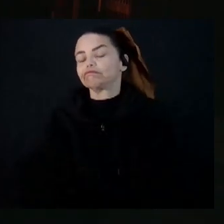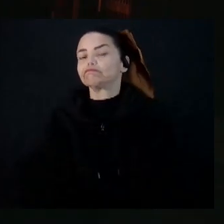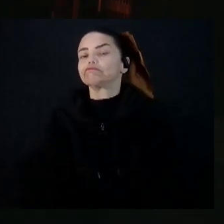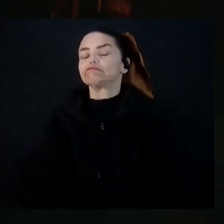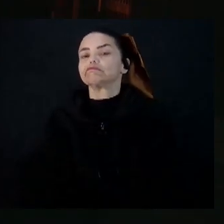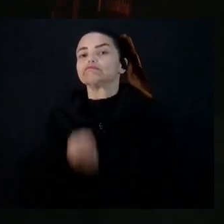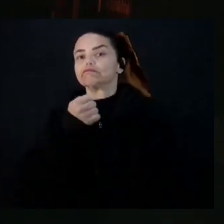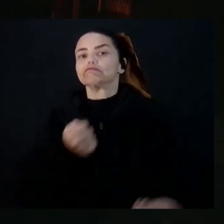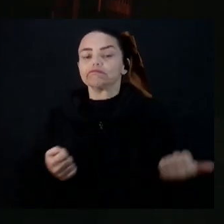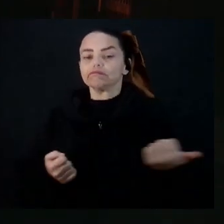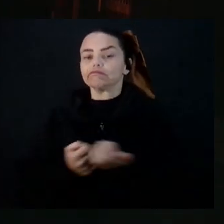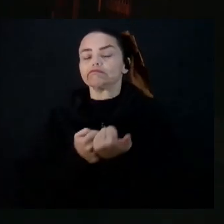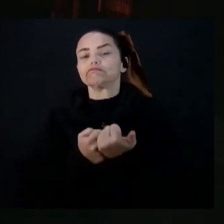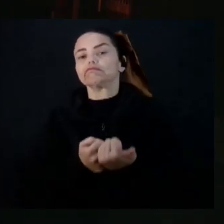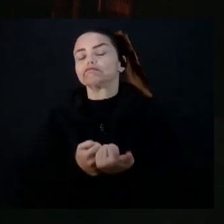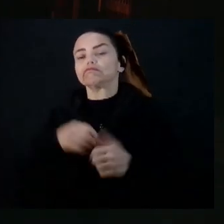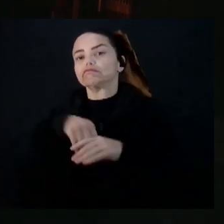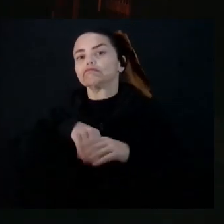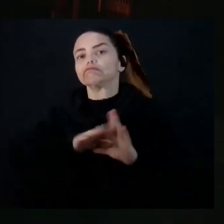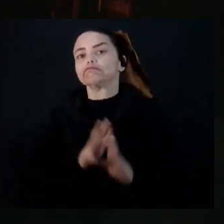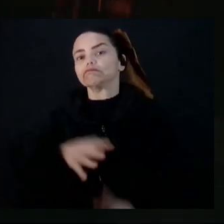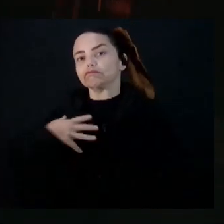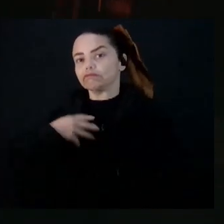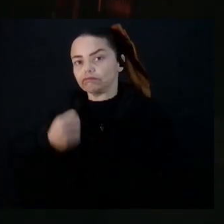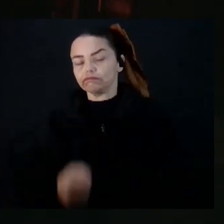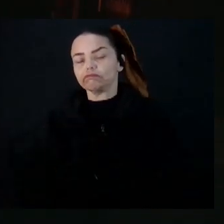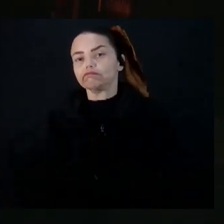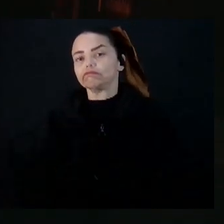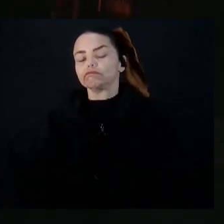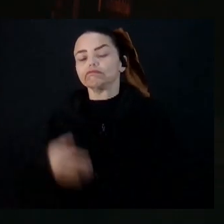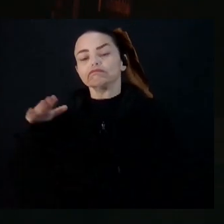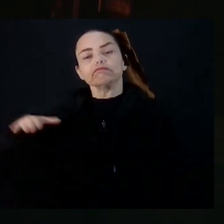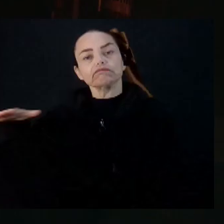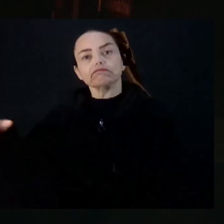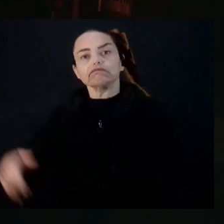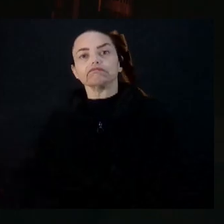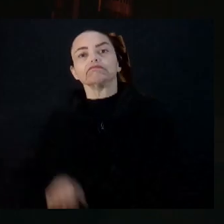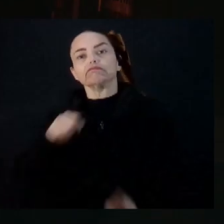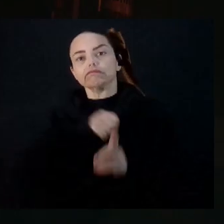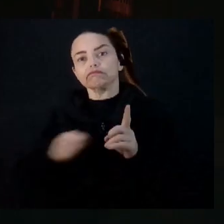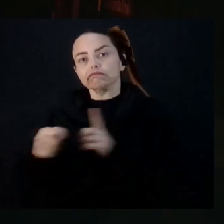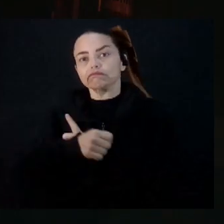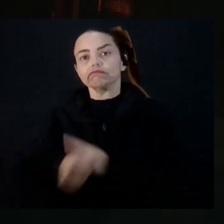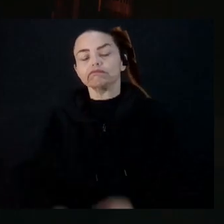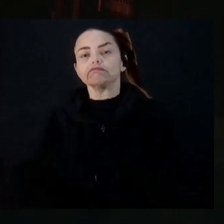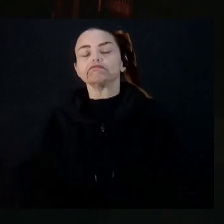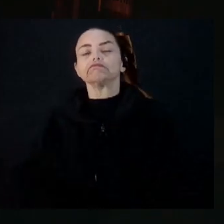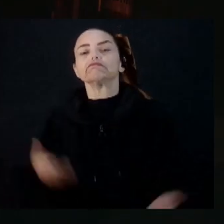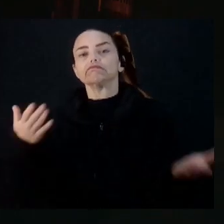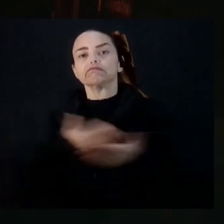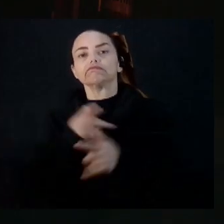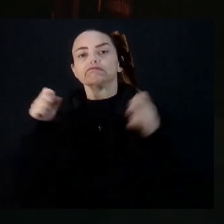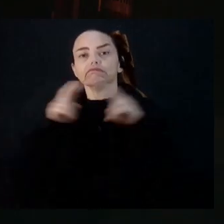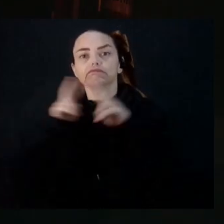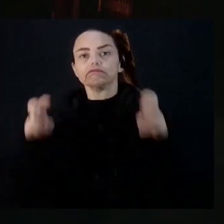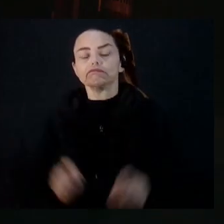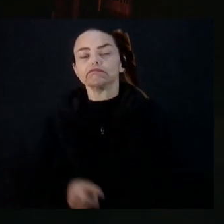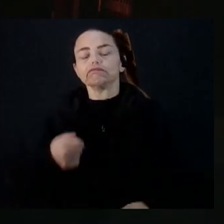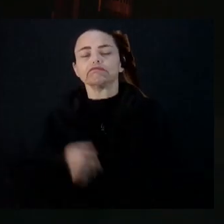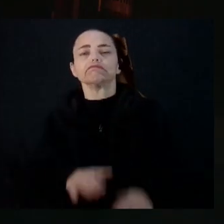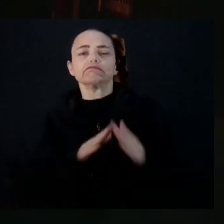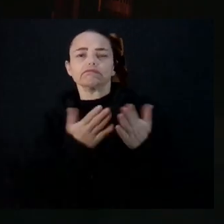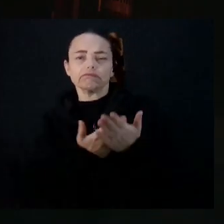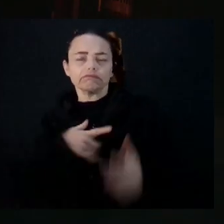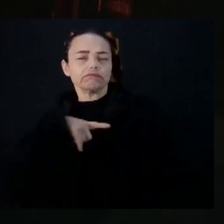possa inserir os nossos filhos, os nossos pequenos na sociedade. Hoje a gente está falando da escola ideal. Será que existe a